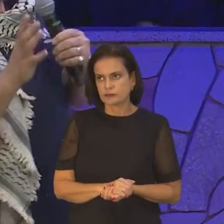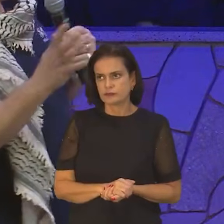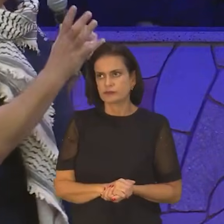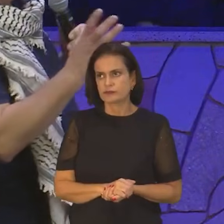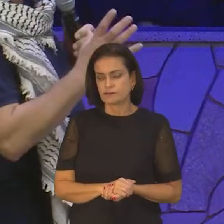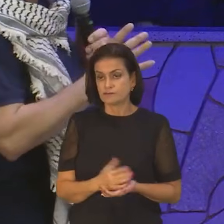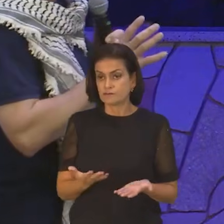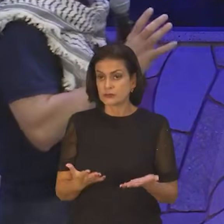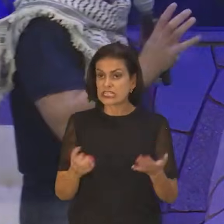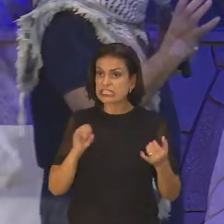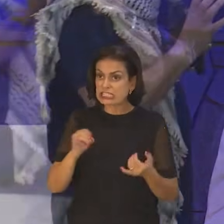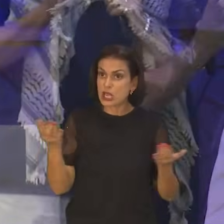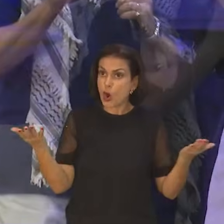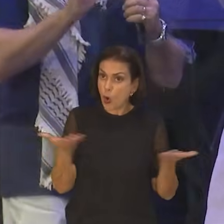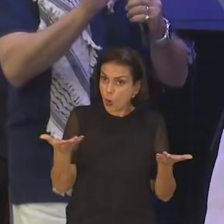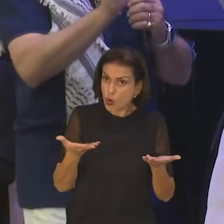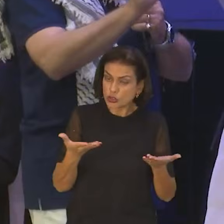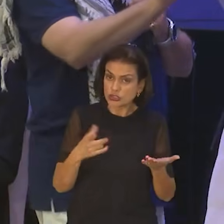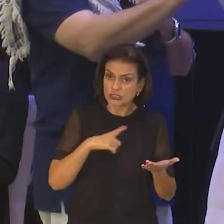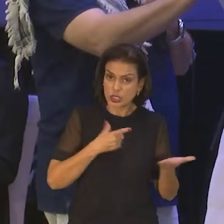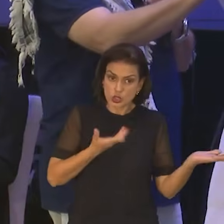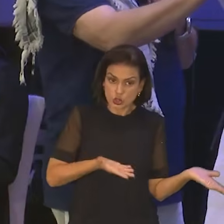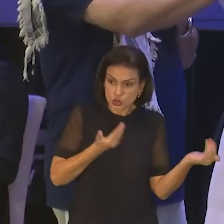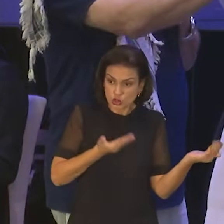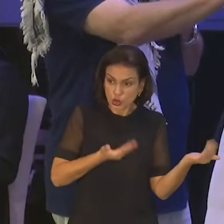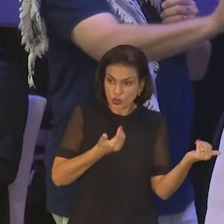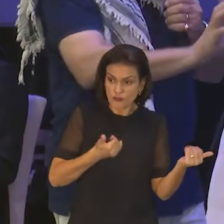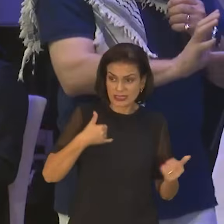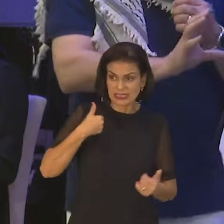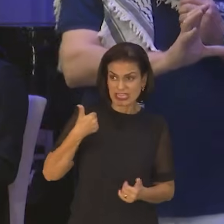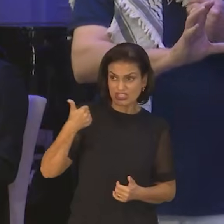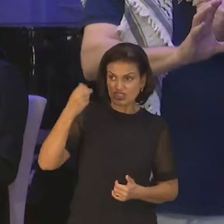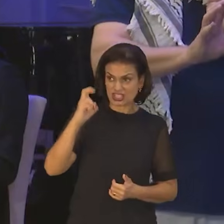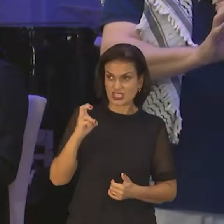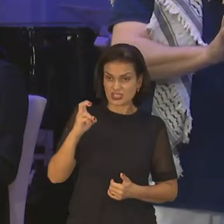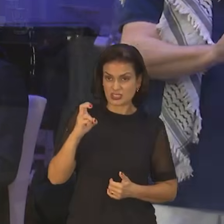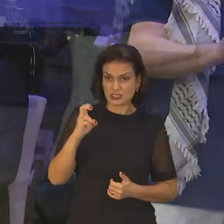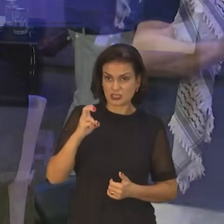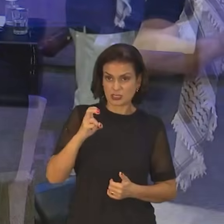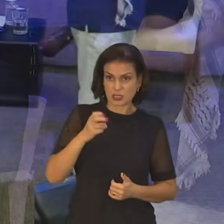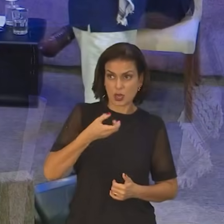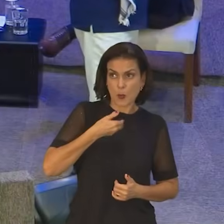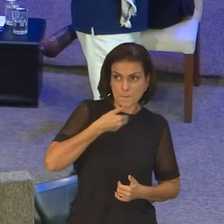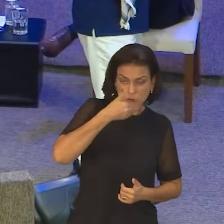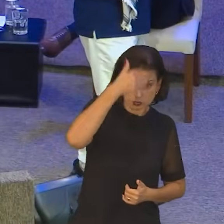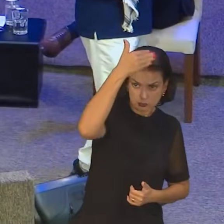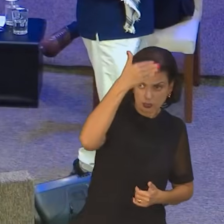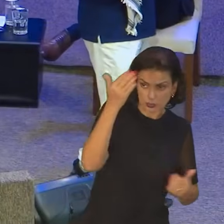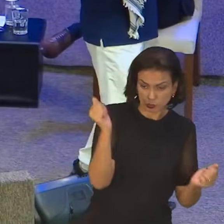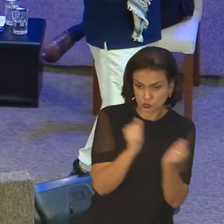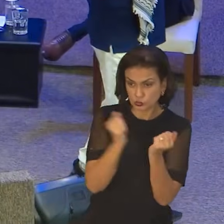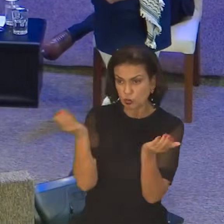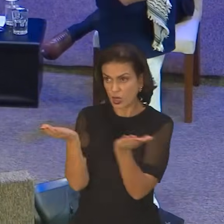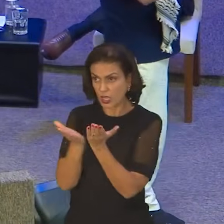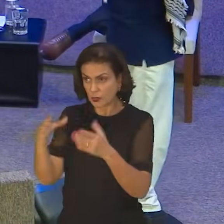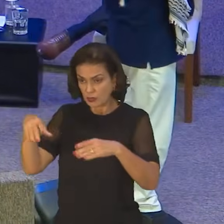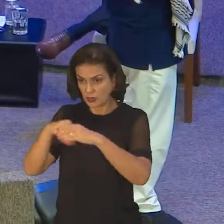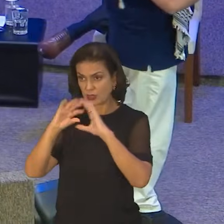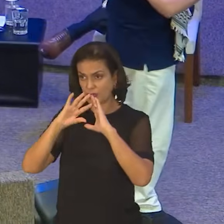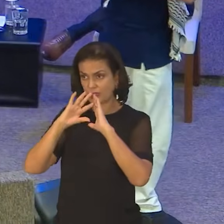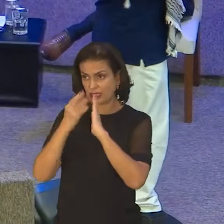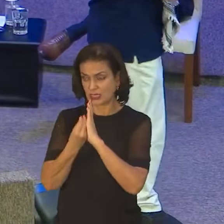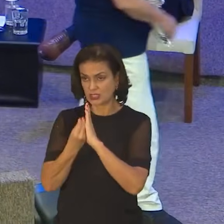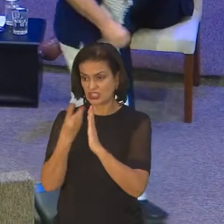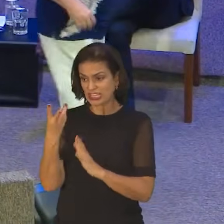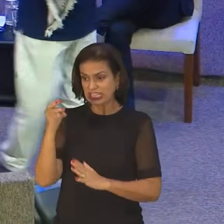Se eu hoje trago um jovem muçulmano de 15 anos, e um cristão nasceu dentro da igreja de 30